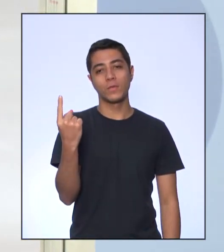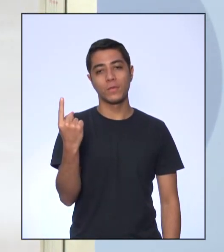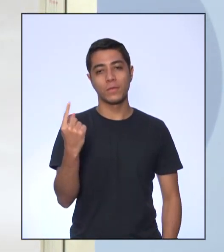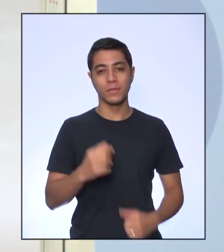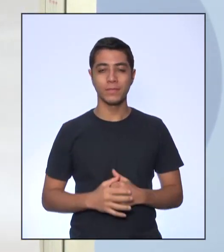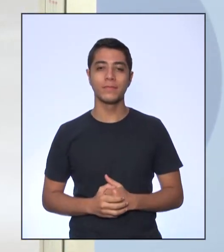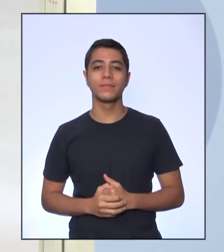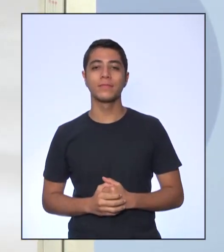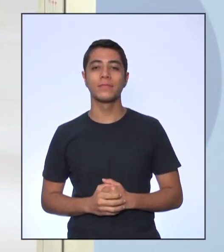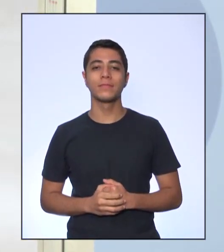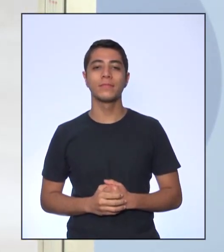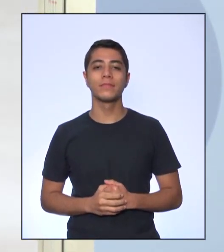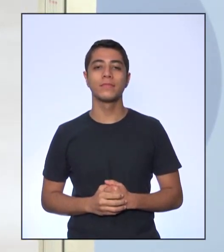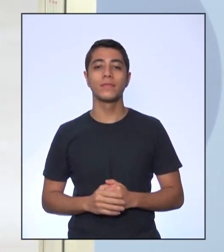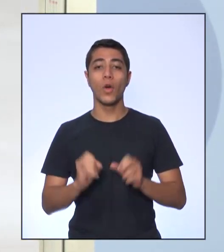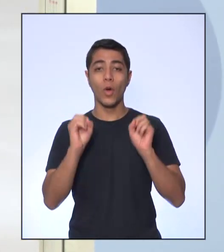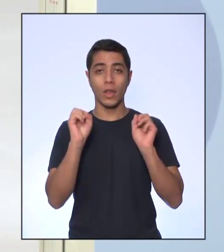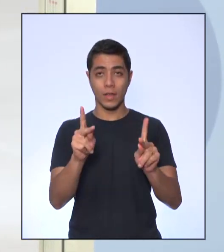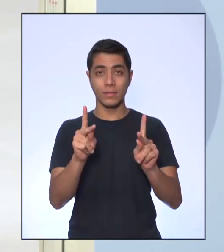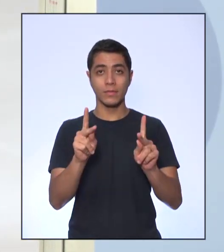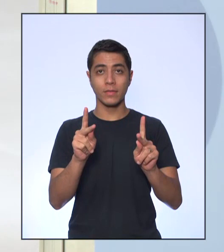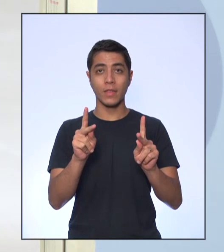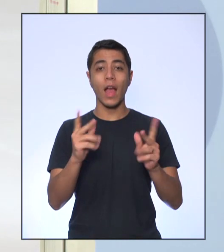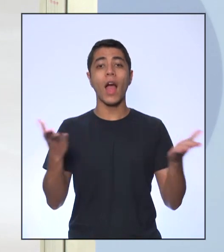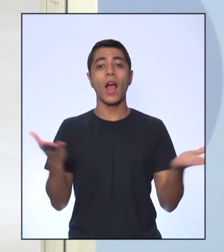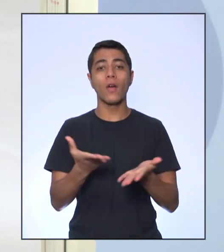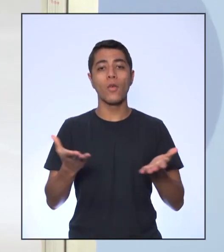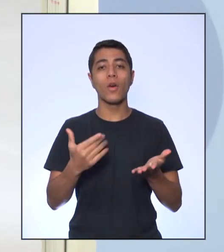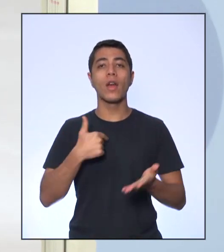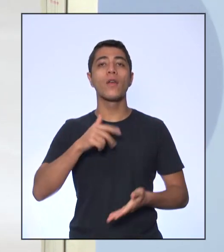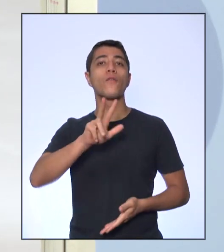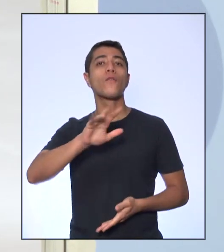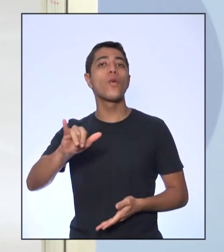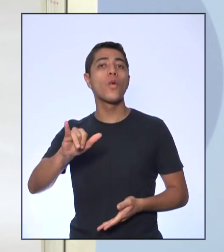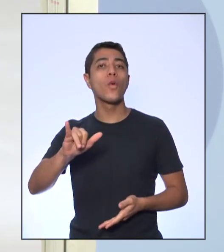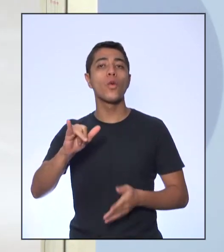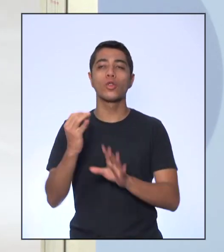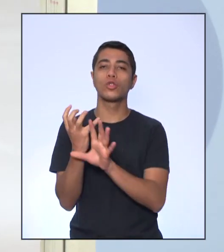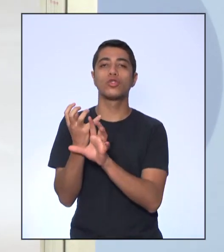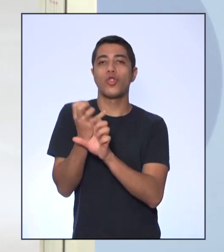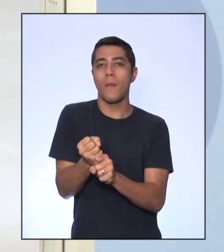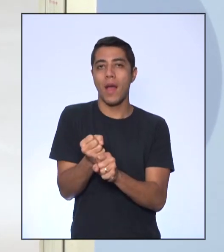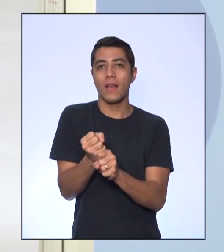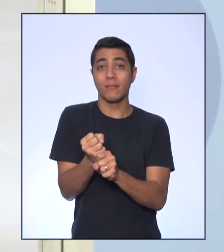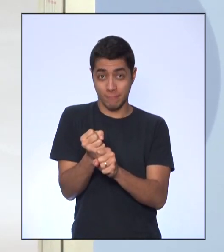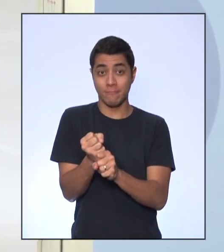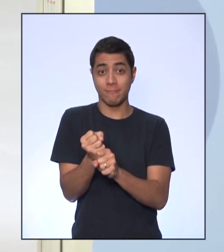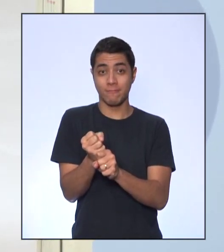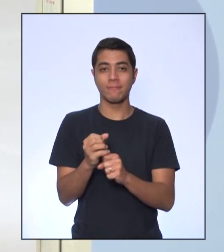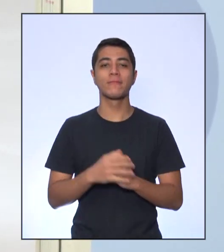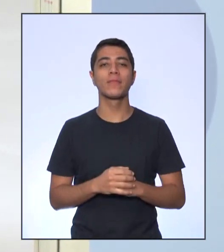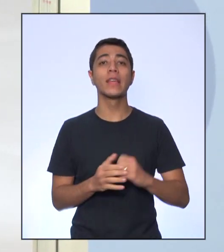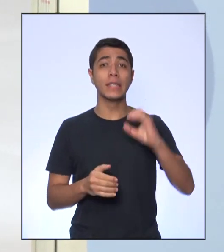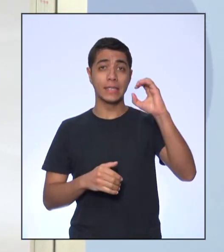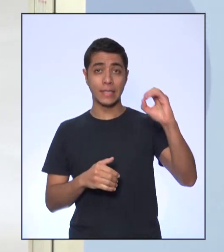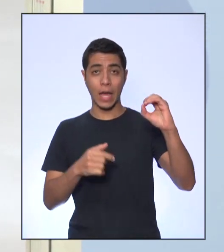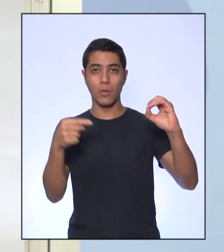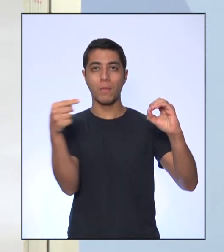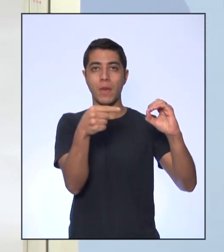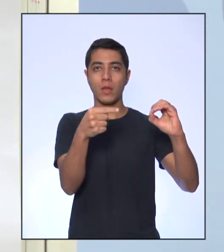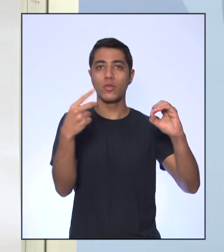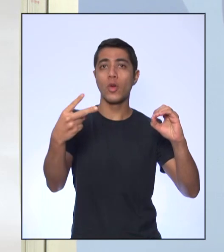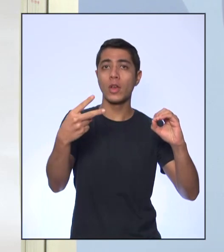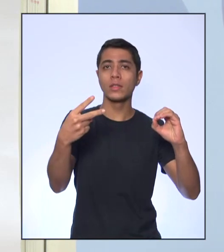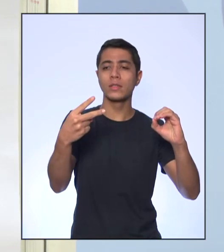vou somar agora esses três valores. Então, eu não tenho nada. Com menos 2, eu mantenho menos